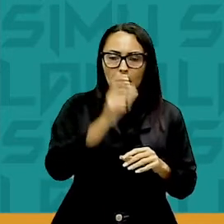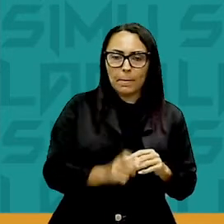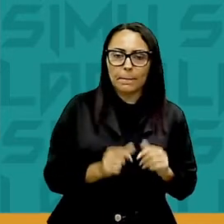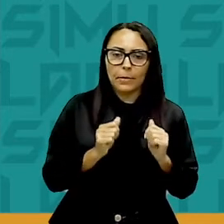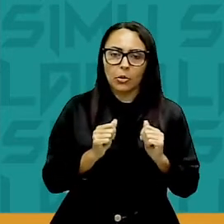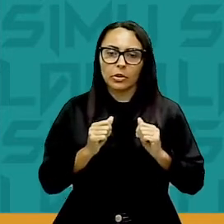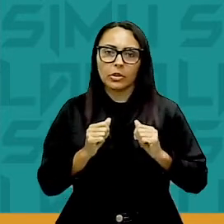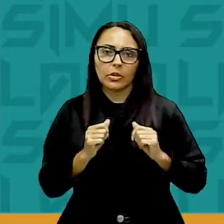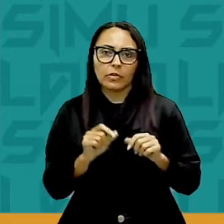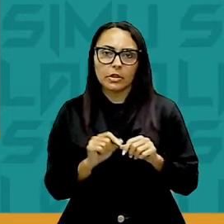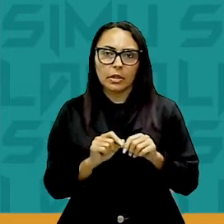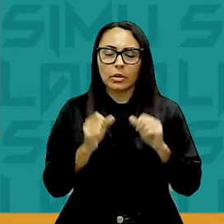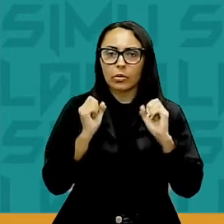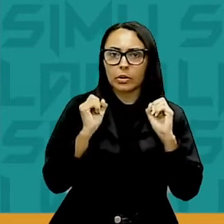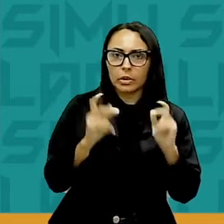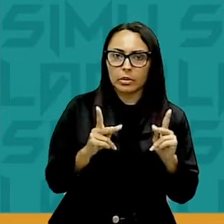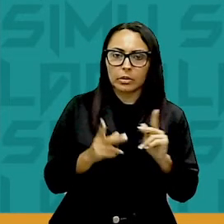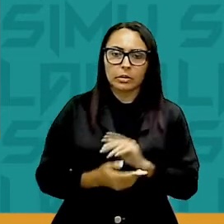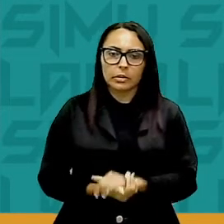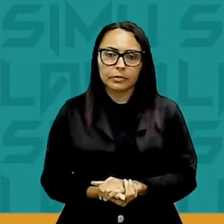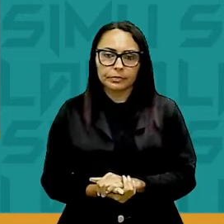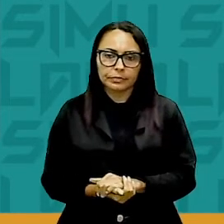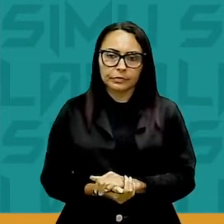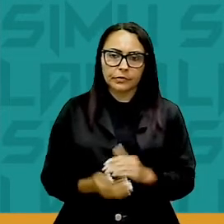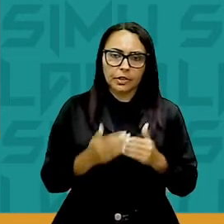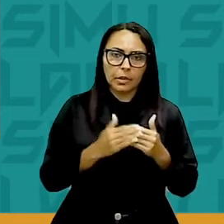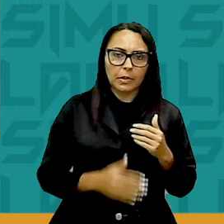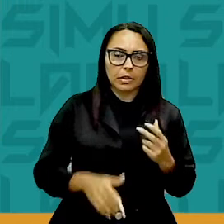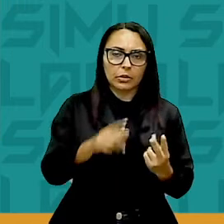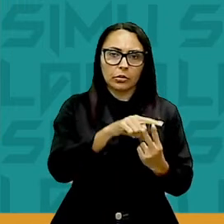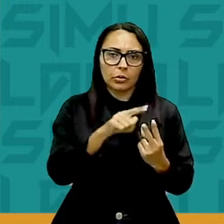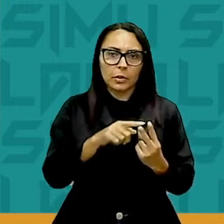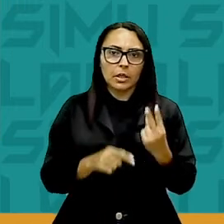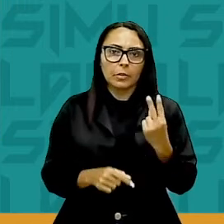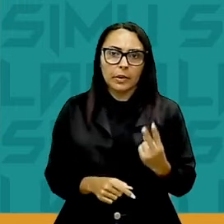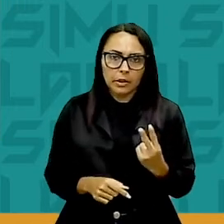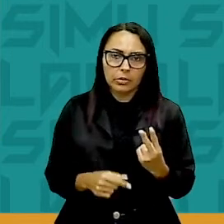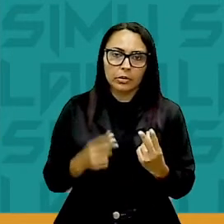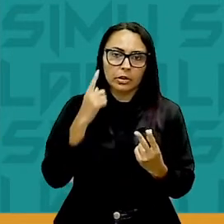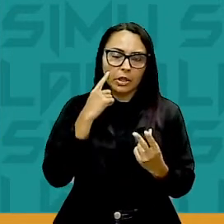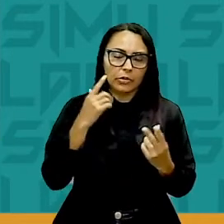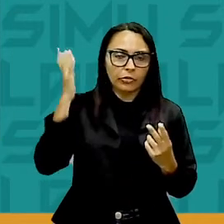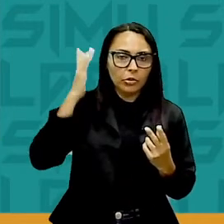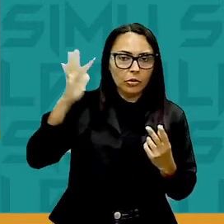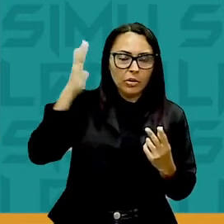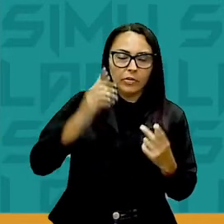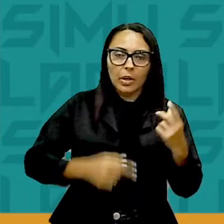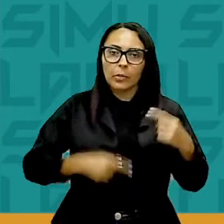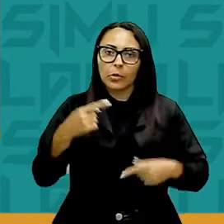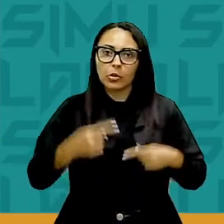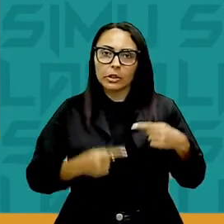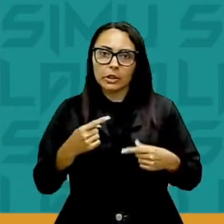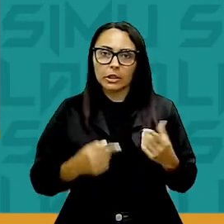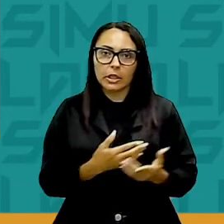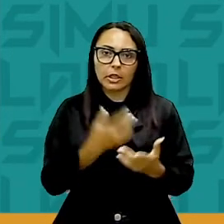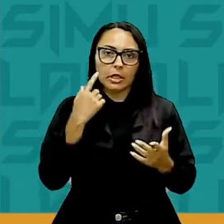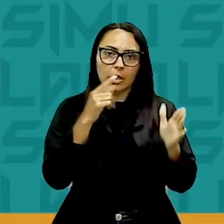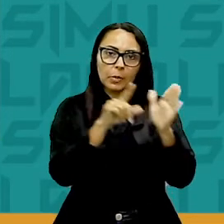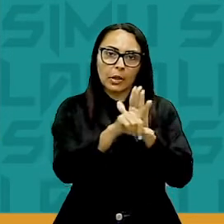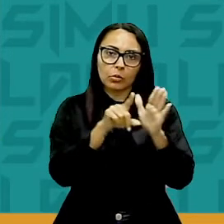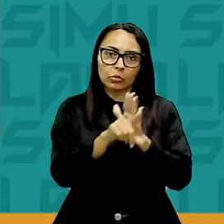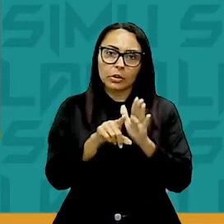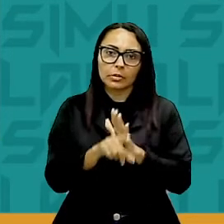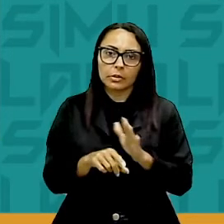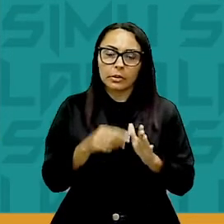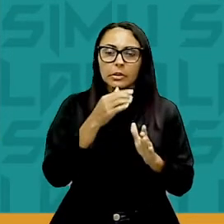fazer, ok? Então, a partir desses dois pensamentos sobre a filosofia política, que essa pergunta é sobre